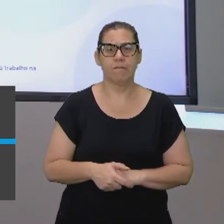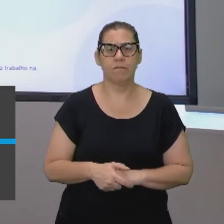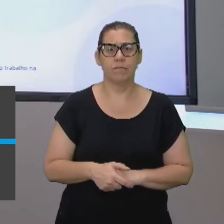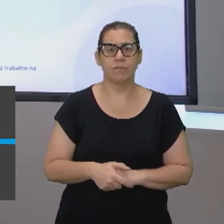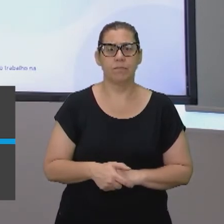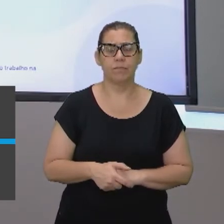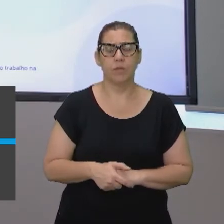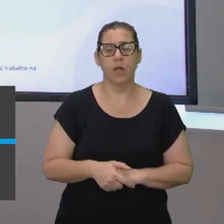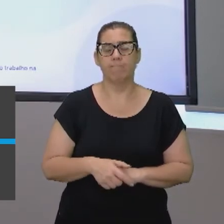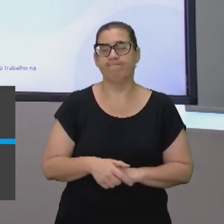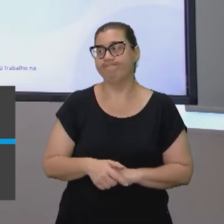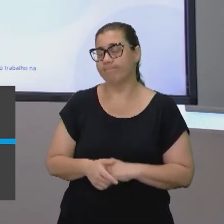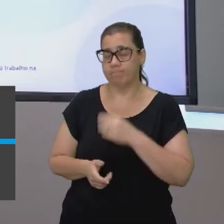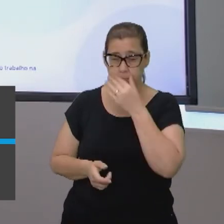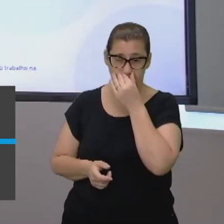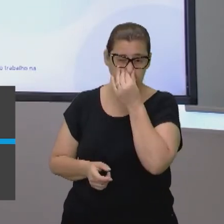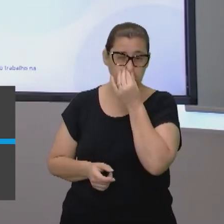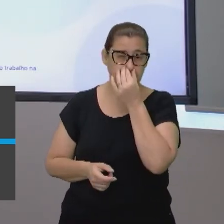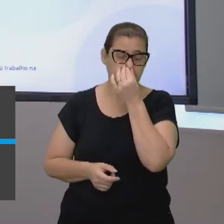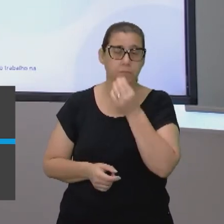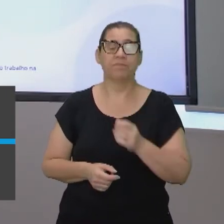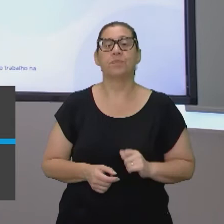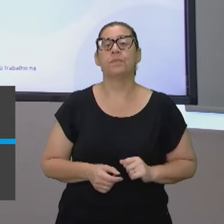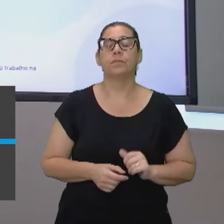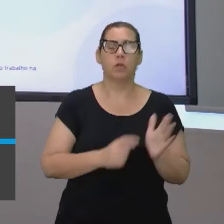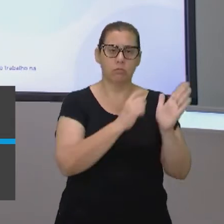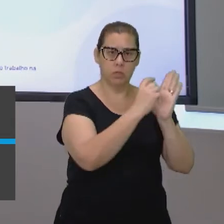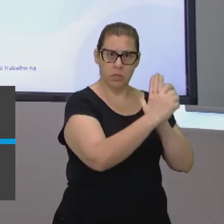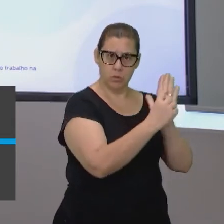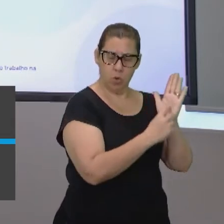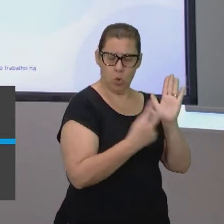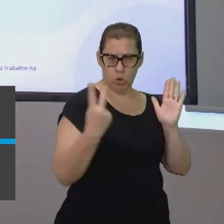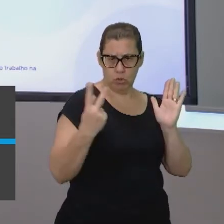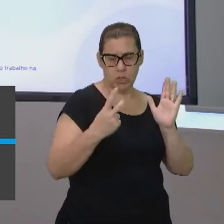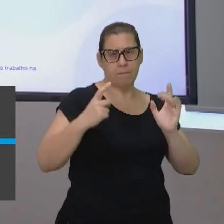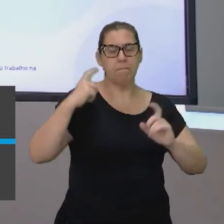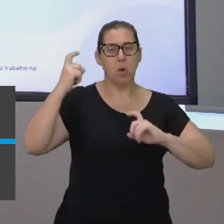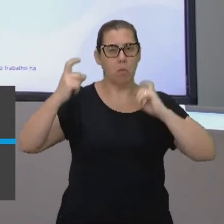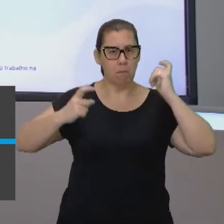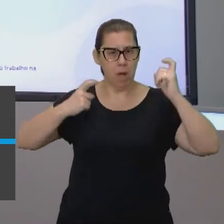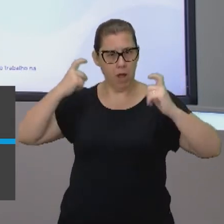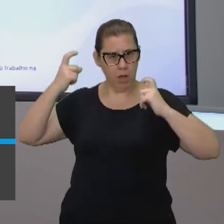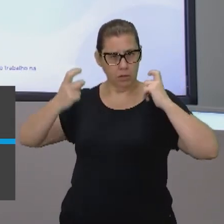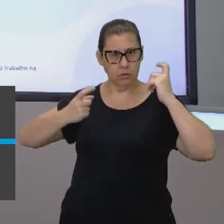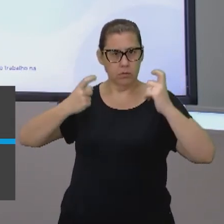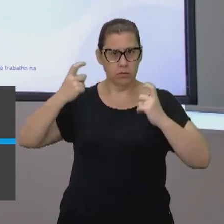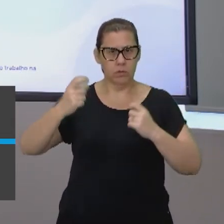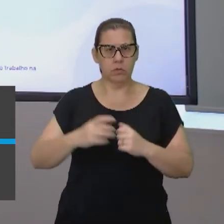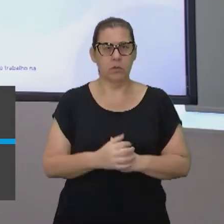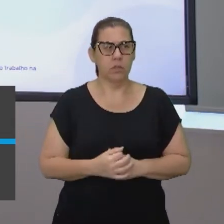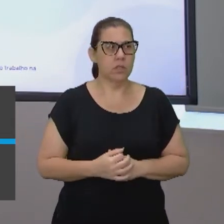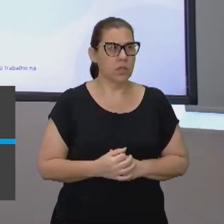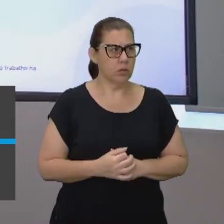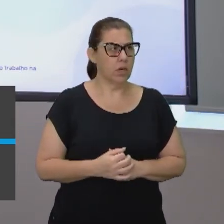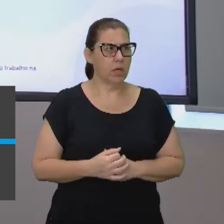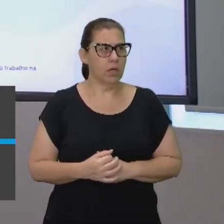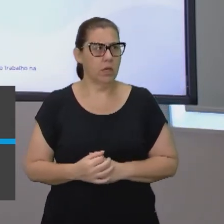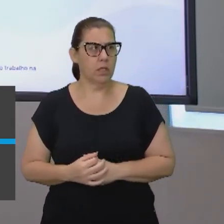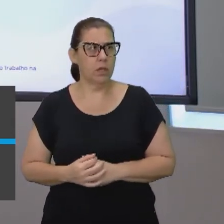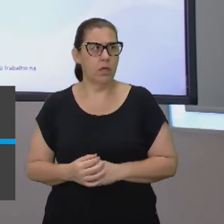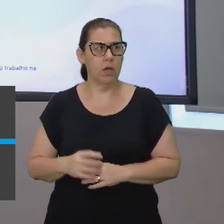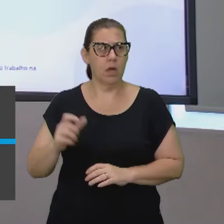ele está preocupado, né, o Ricardo Antunes e o colega dele, o Giovanni Alves, em analisar